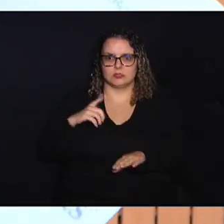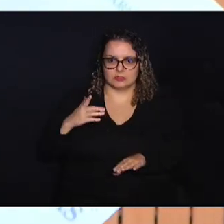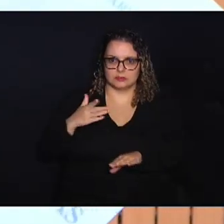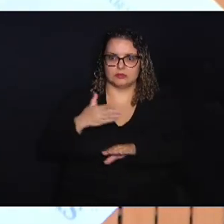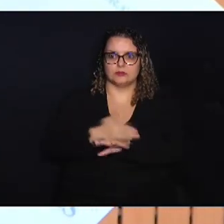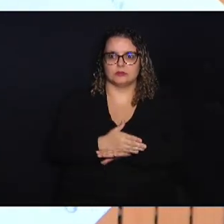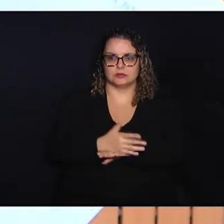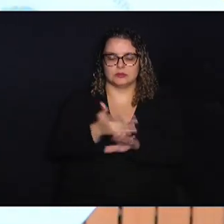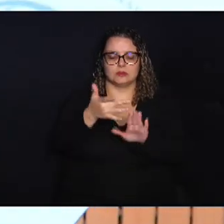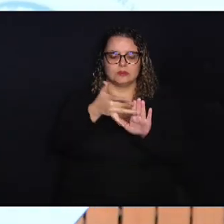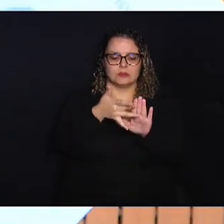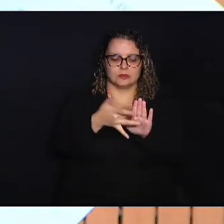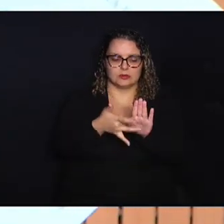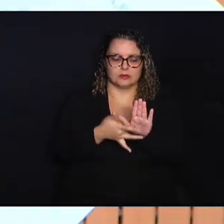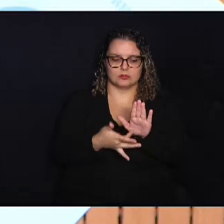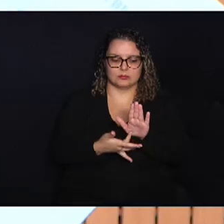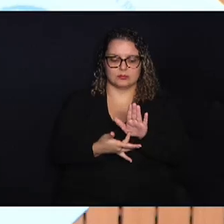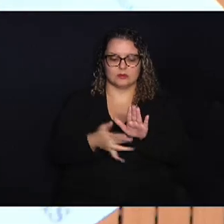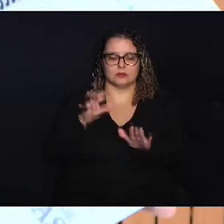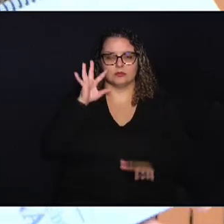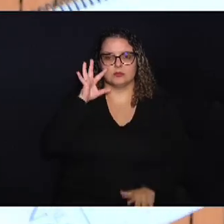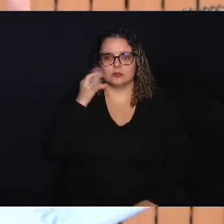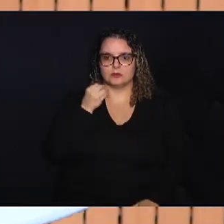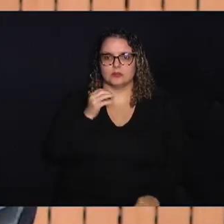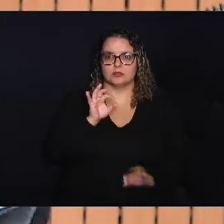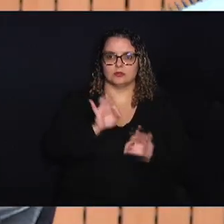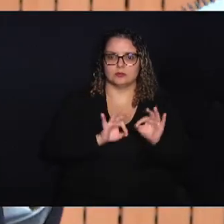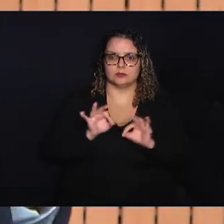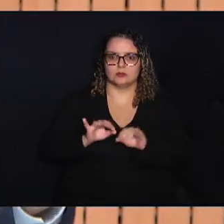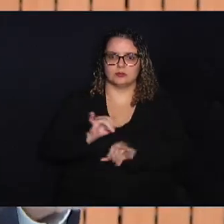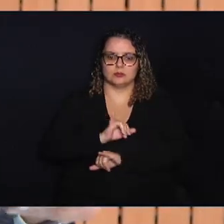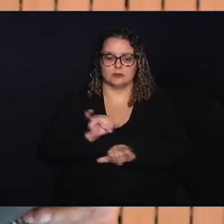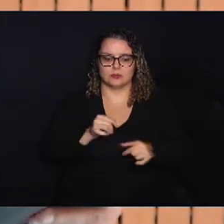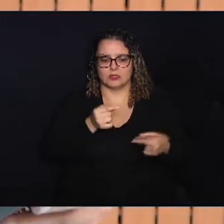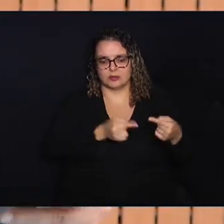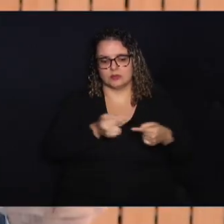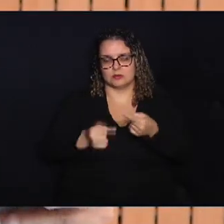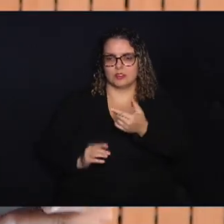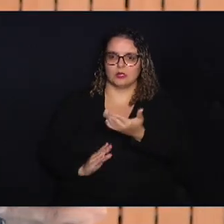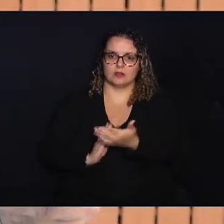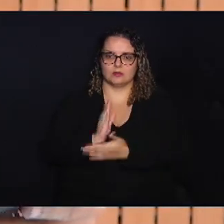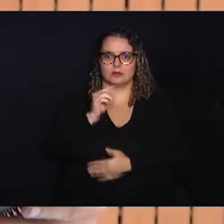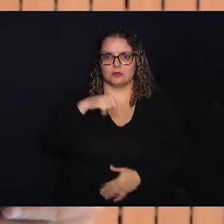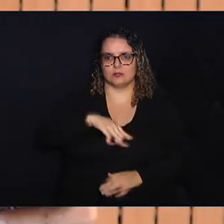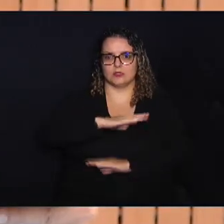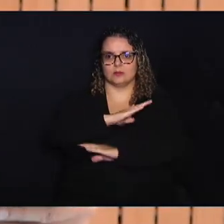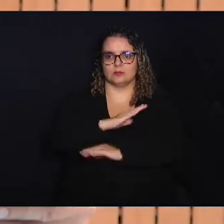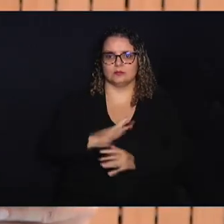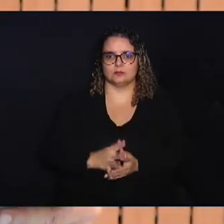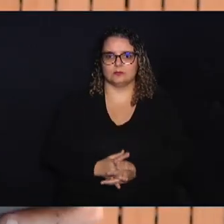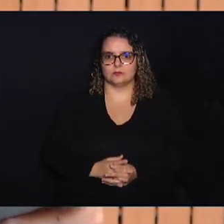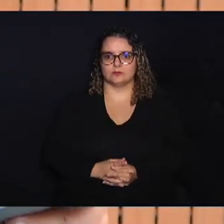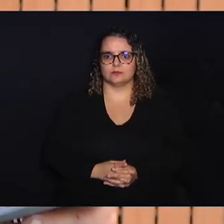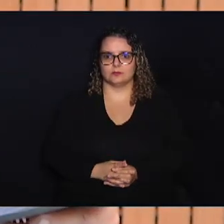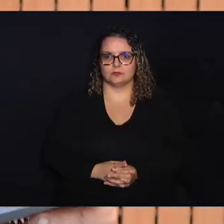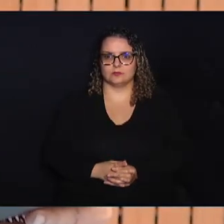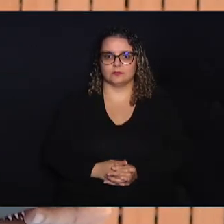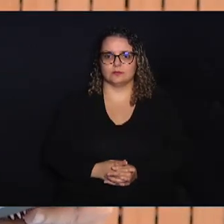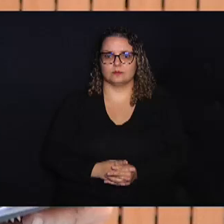à pauta e conhecer os projetos que são debatidos, aprovados nessa Câmara.